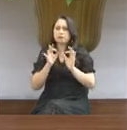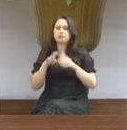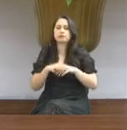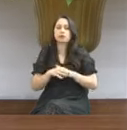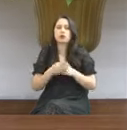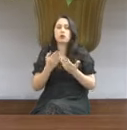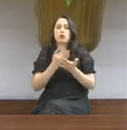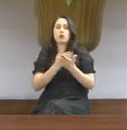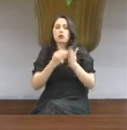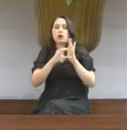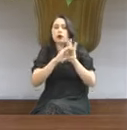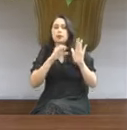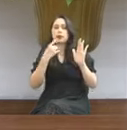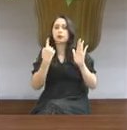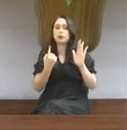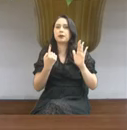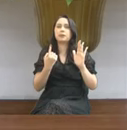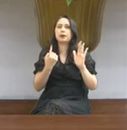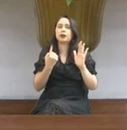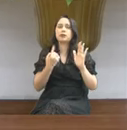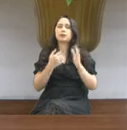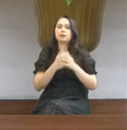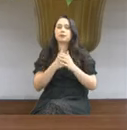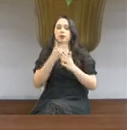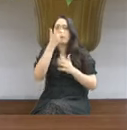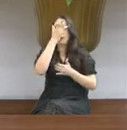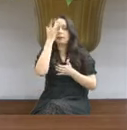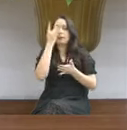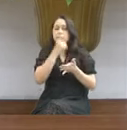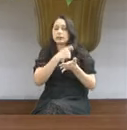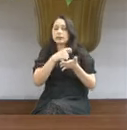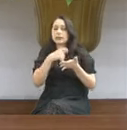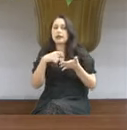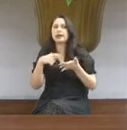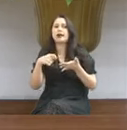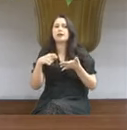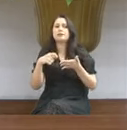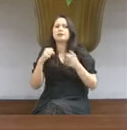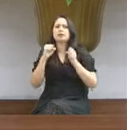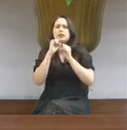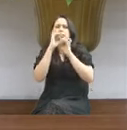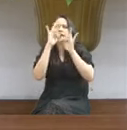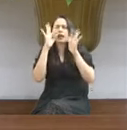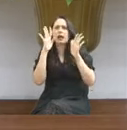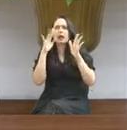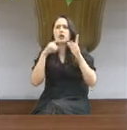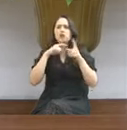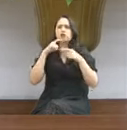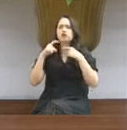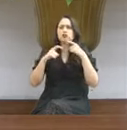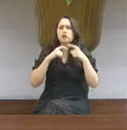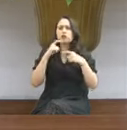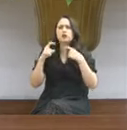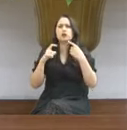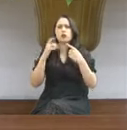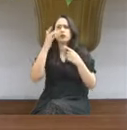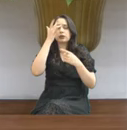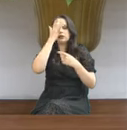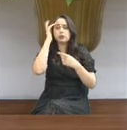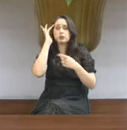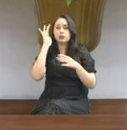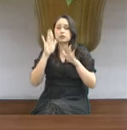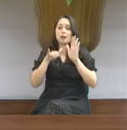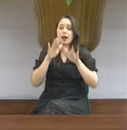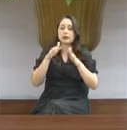1, o autor vem esclarecendo as muitas dúvidas que perpassariam a mente daqueles